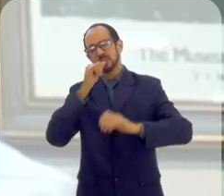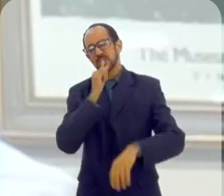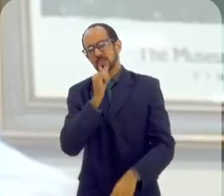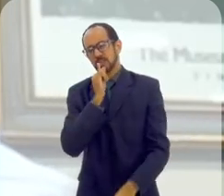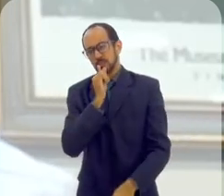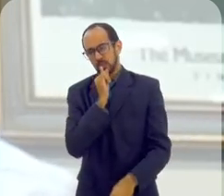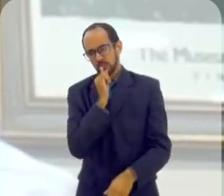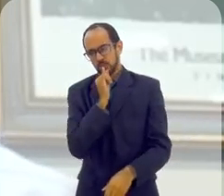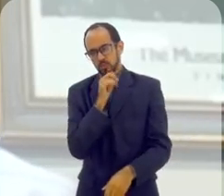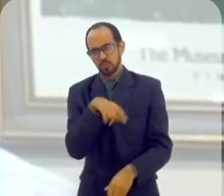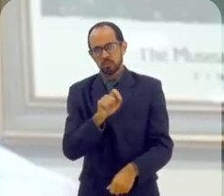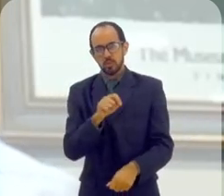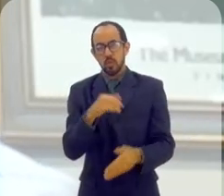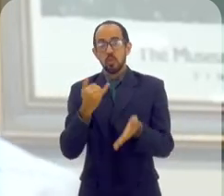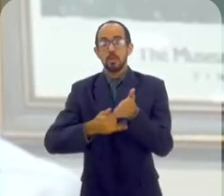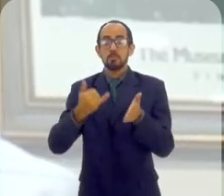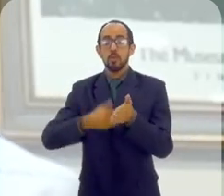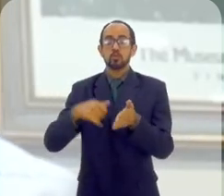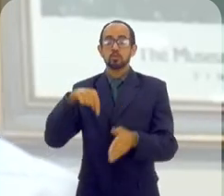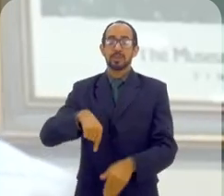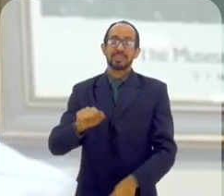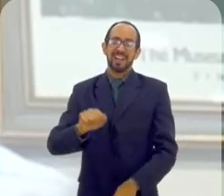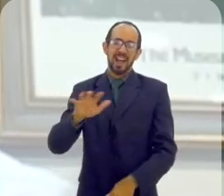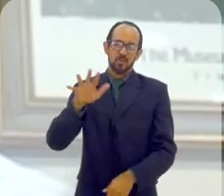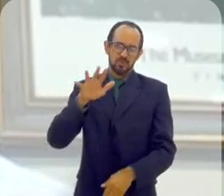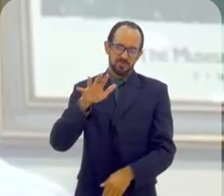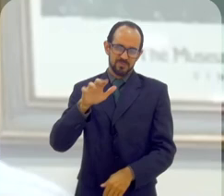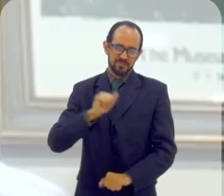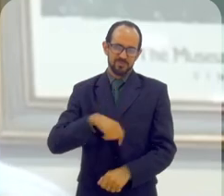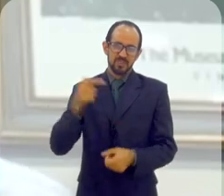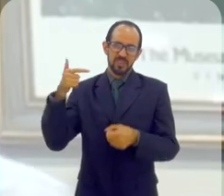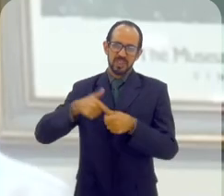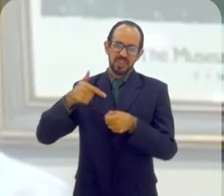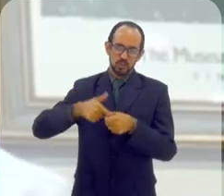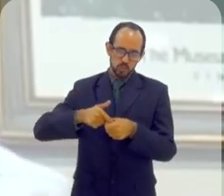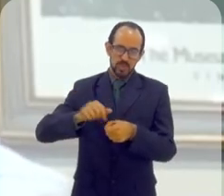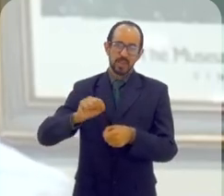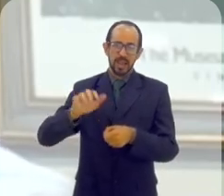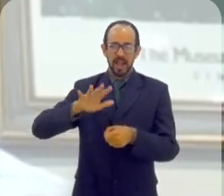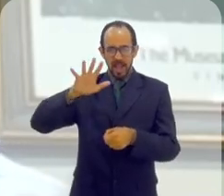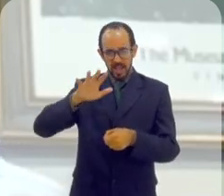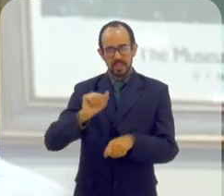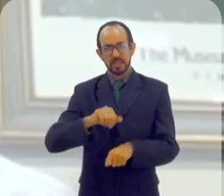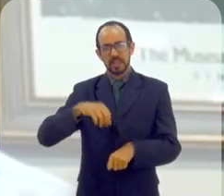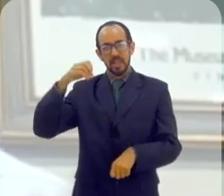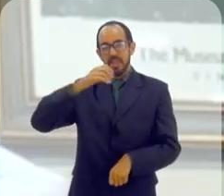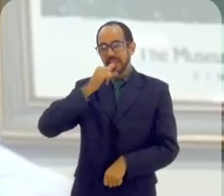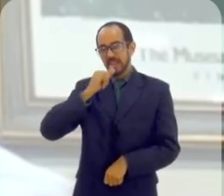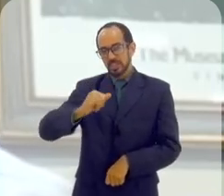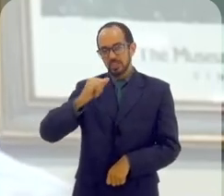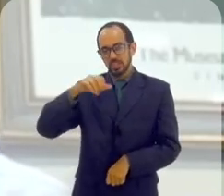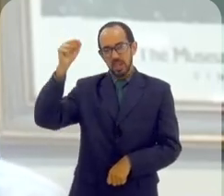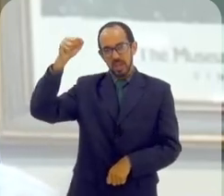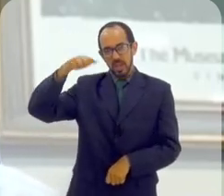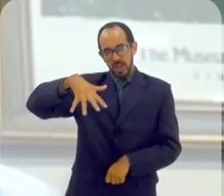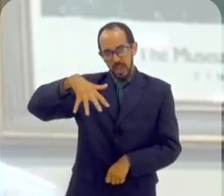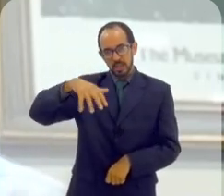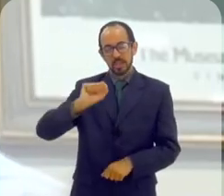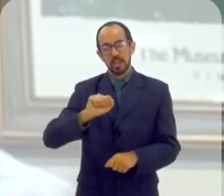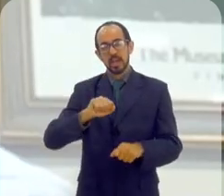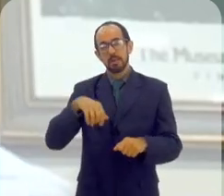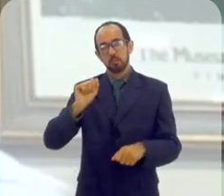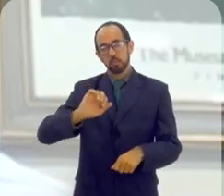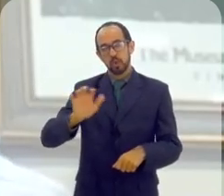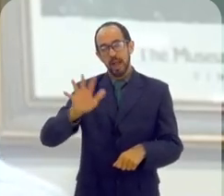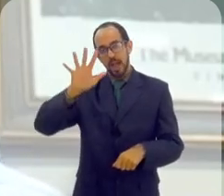exemplos né o nosso o nosso imposto era mais caro a nosso combustível era o mais caro a nossa luz eram as cara até